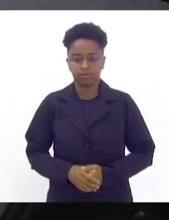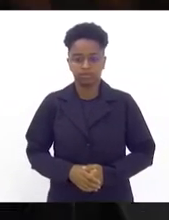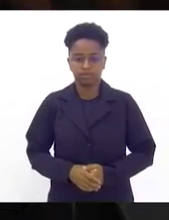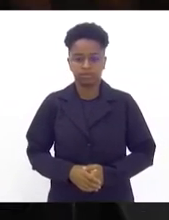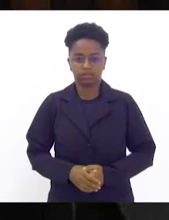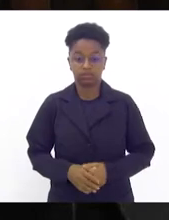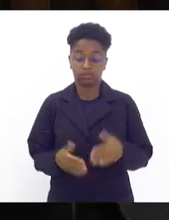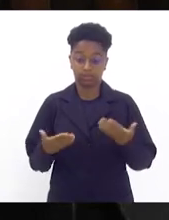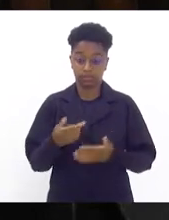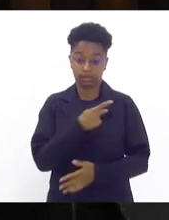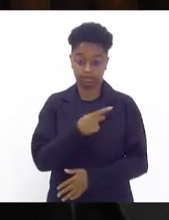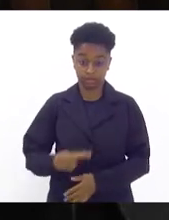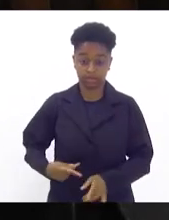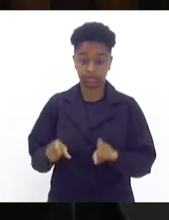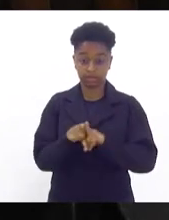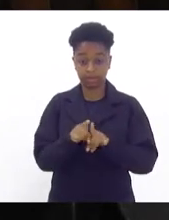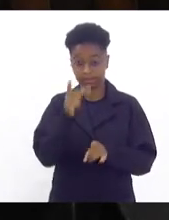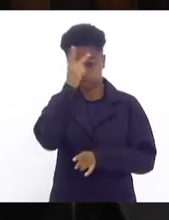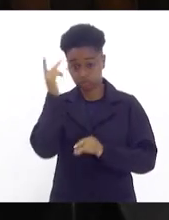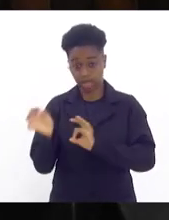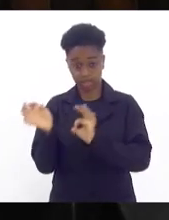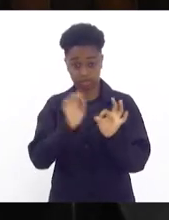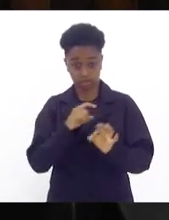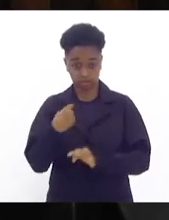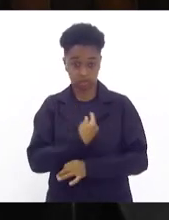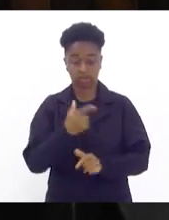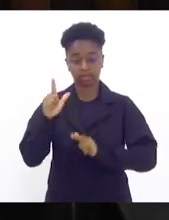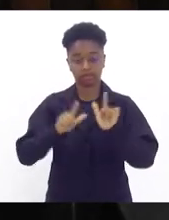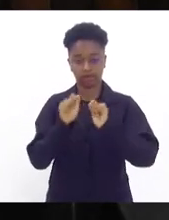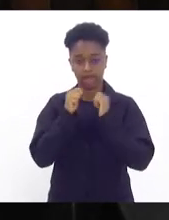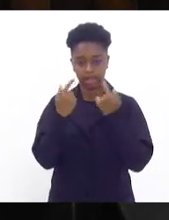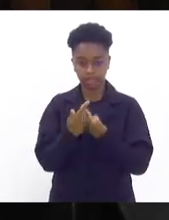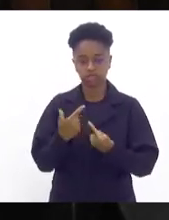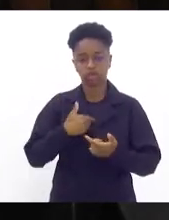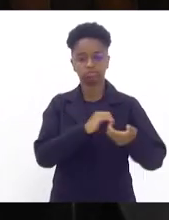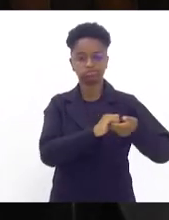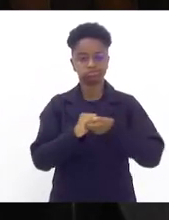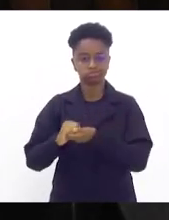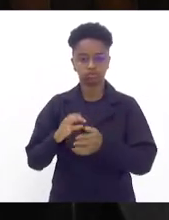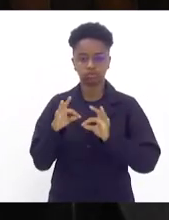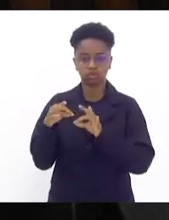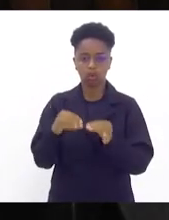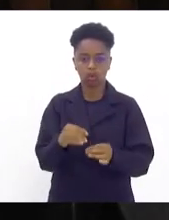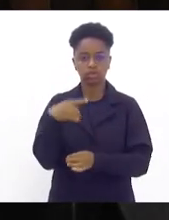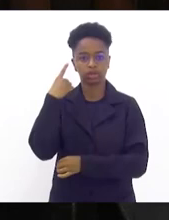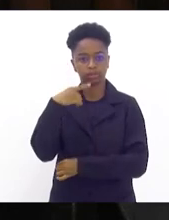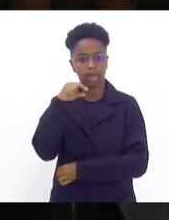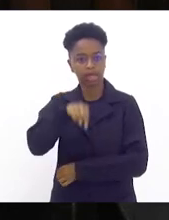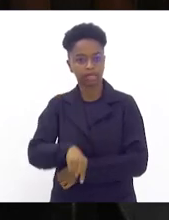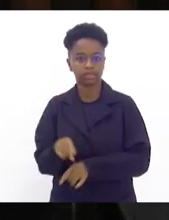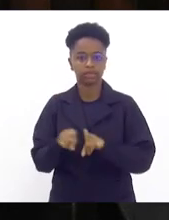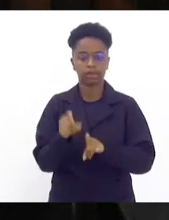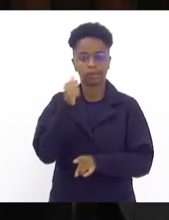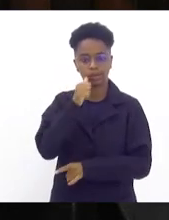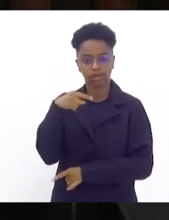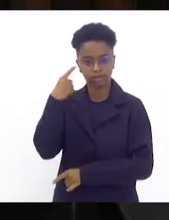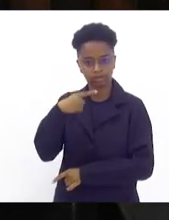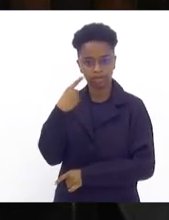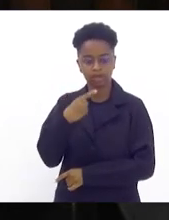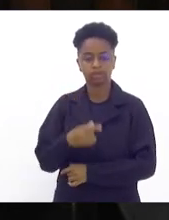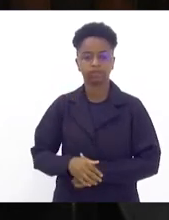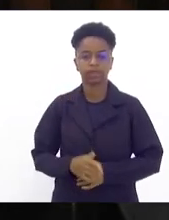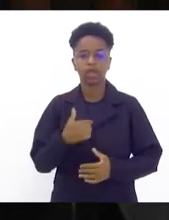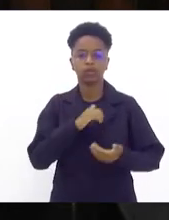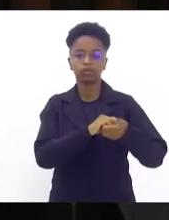Senhora presidente, a todos aqueles que nos assistem pela TV Alerj, quero cumprimentar aos deputados, as deputadas,